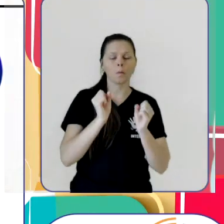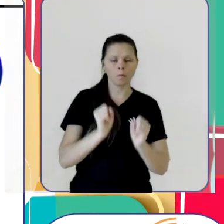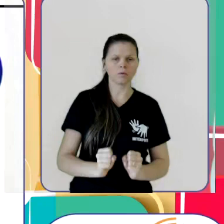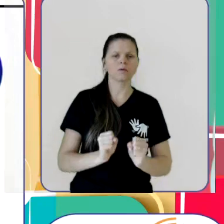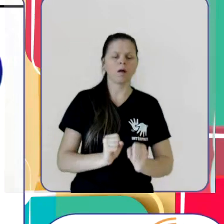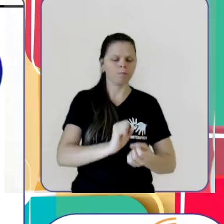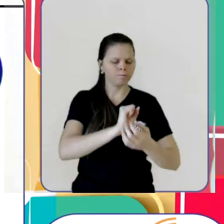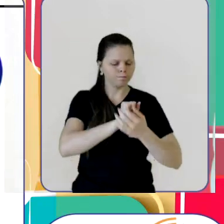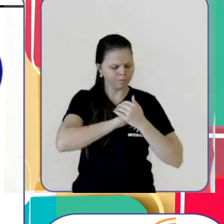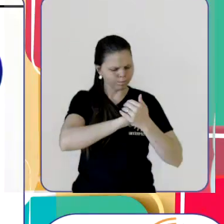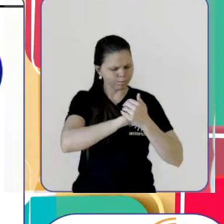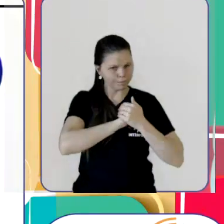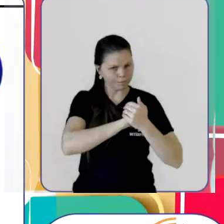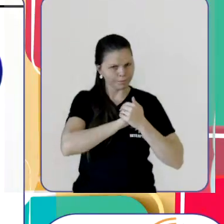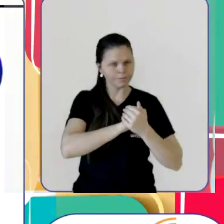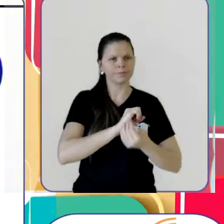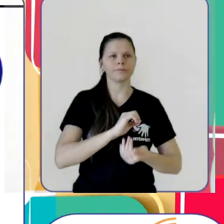pulsar.